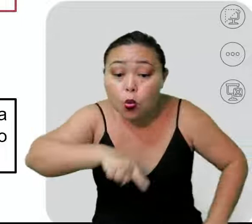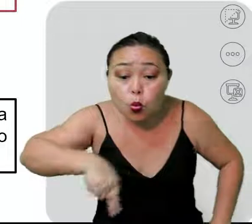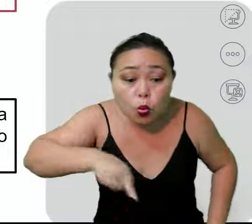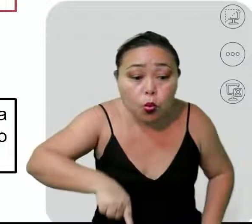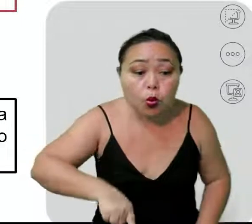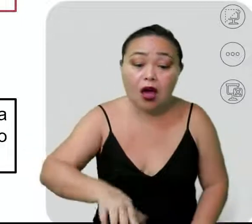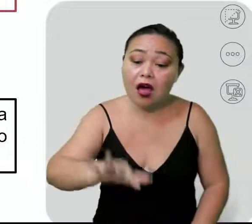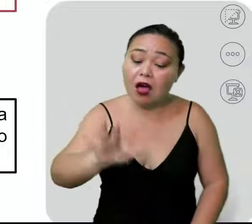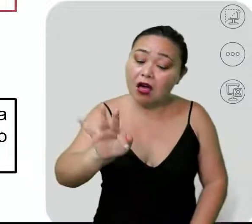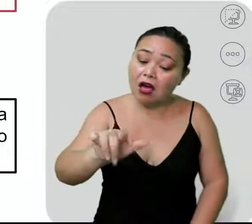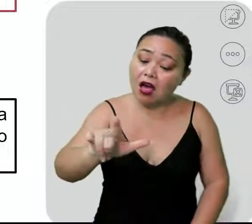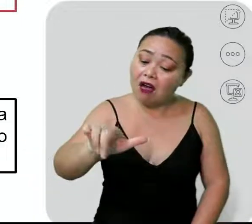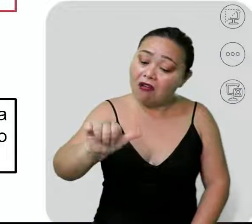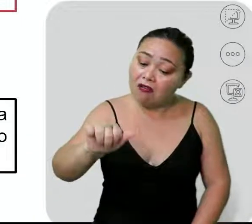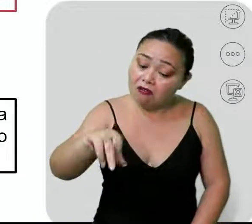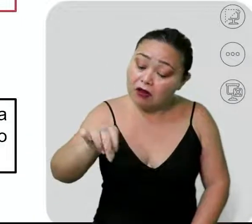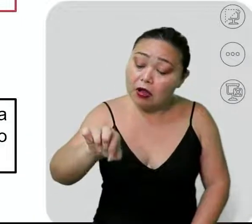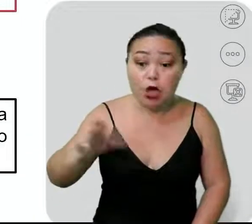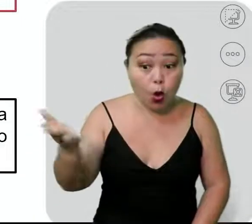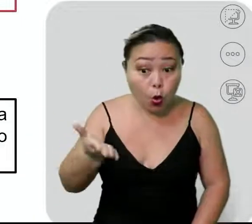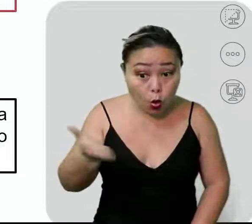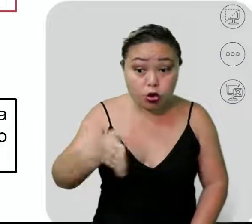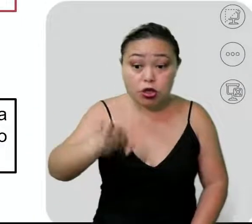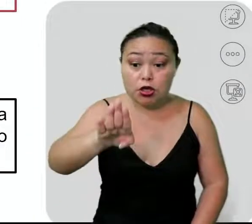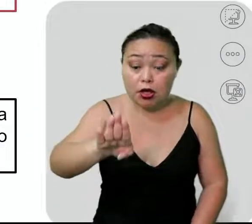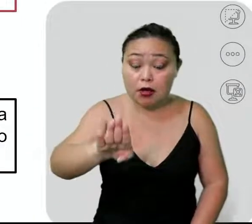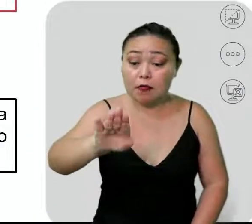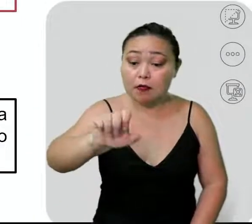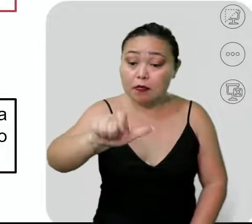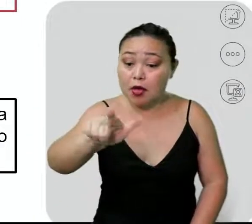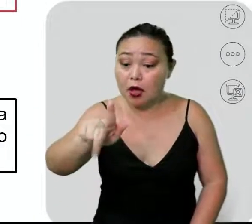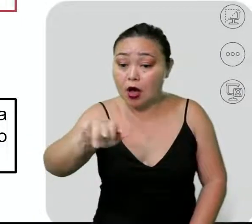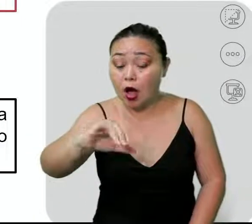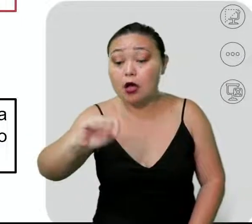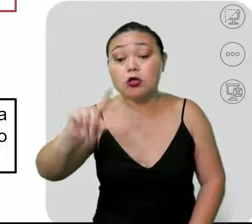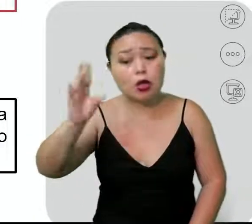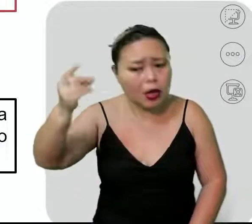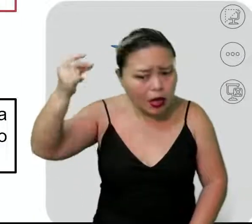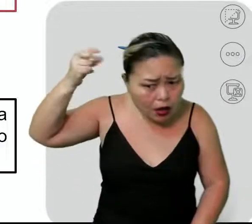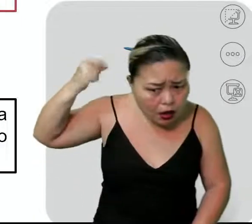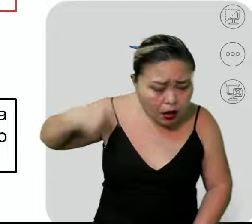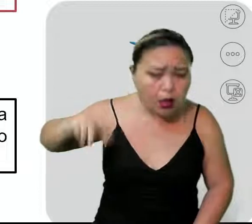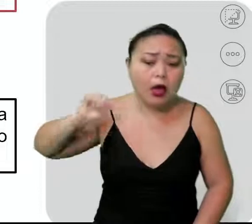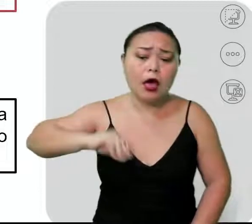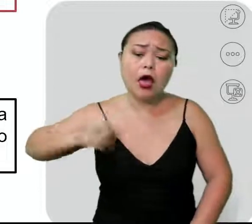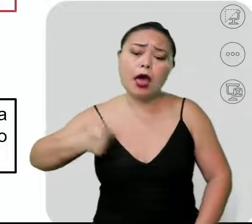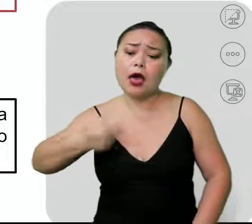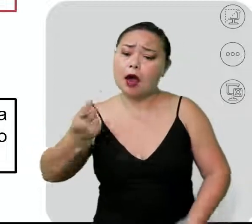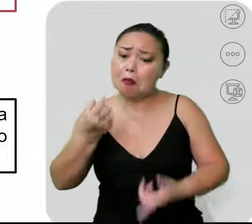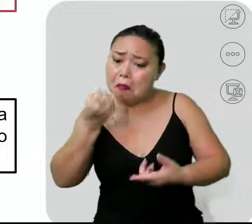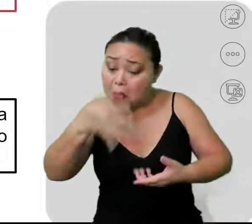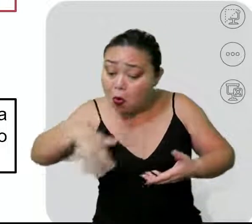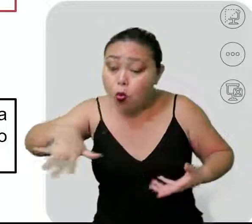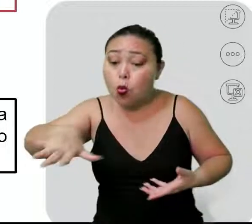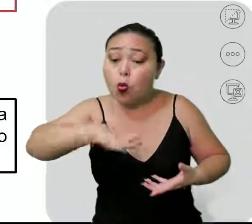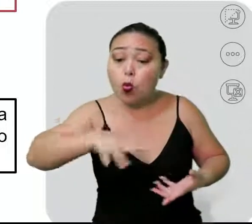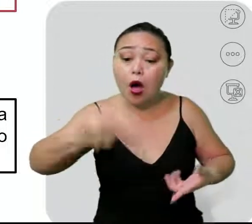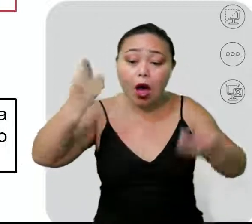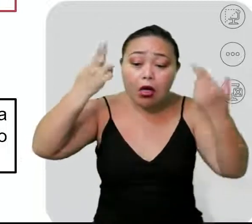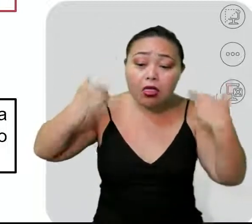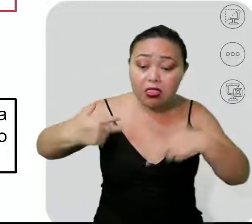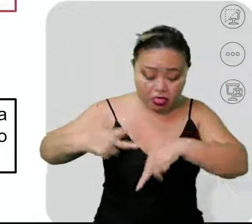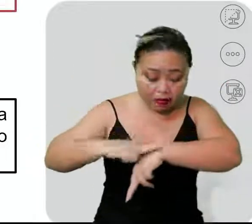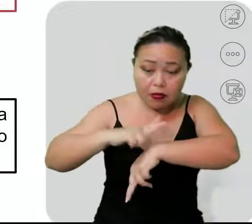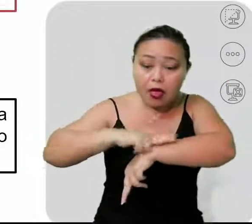atual Bélgica que era uma região muito rica em Lan Olha aí então já se